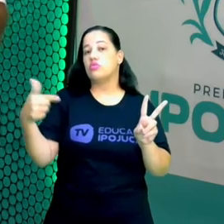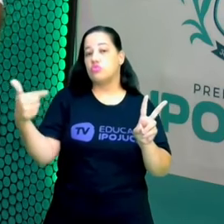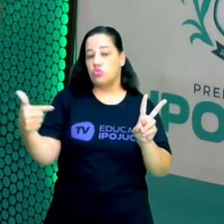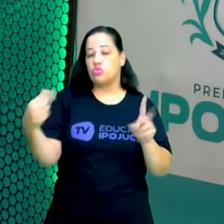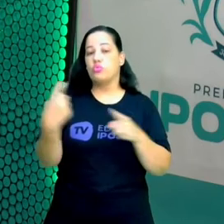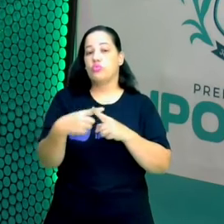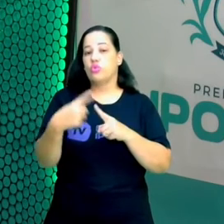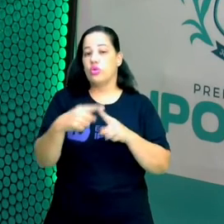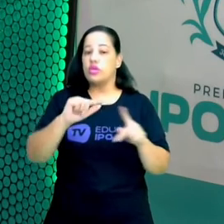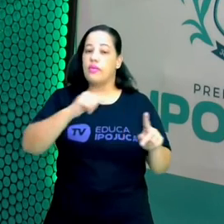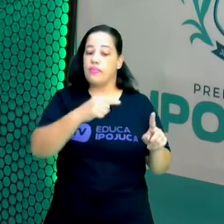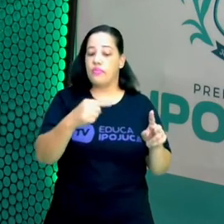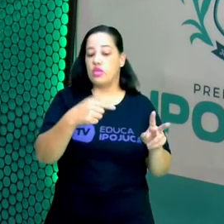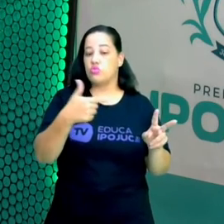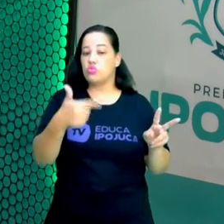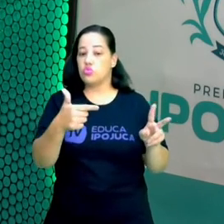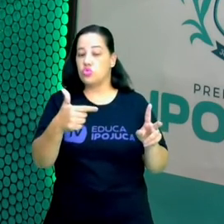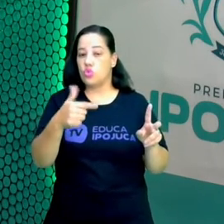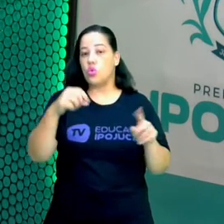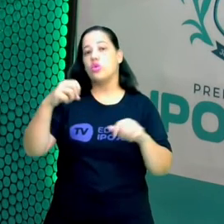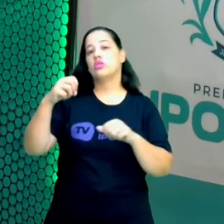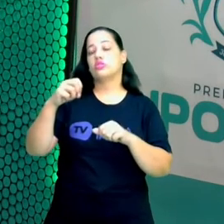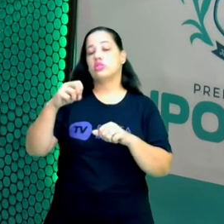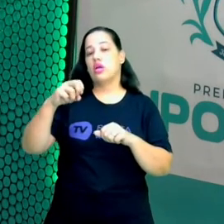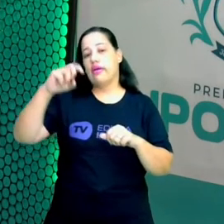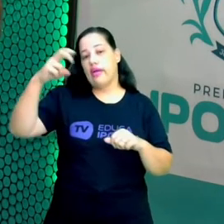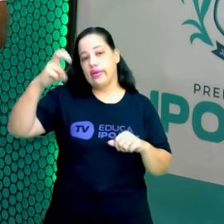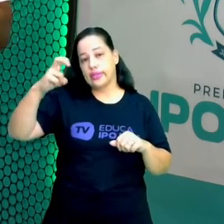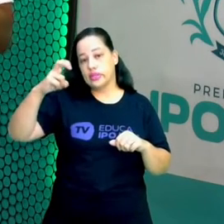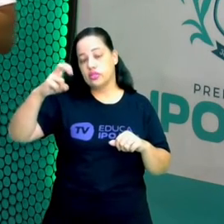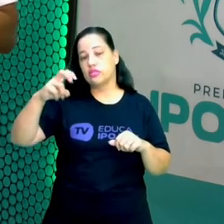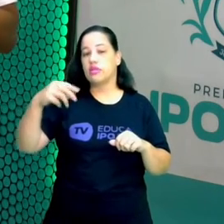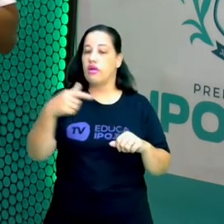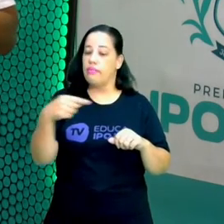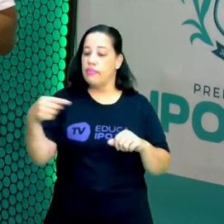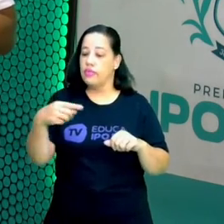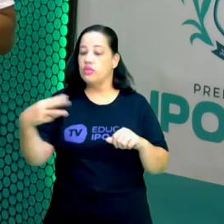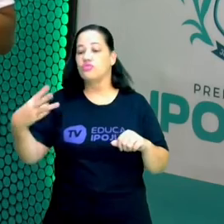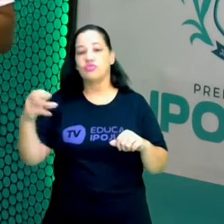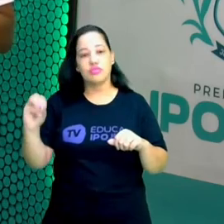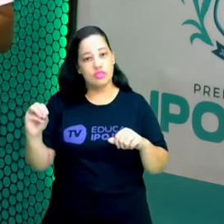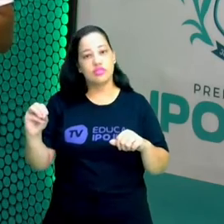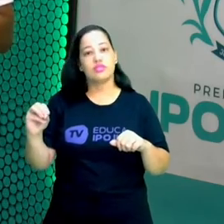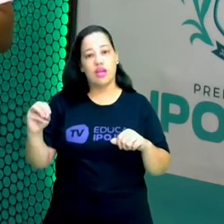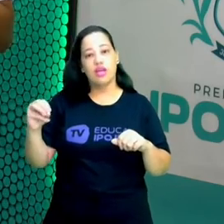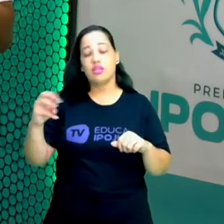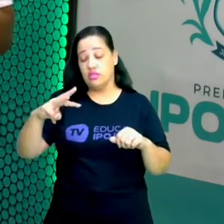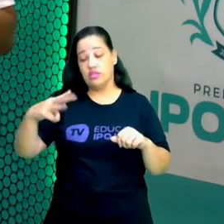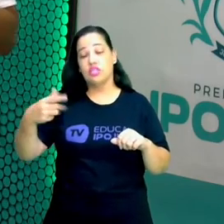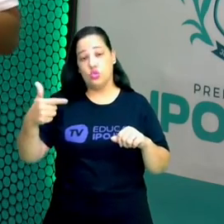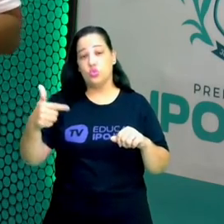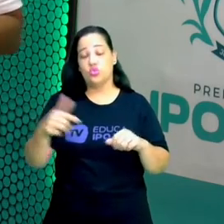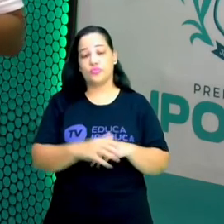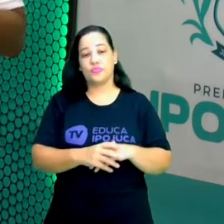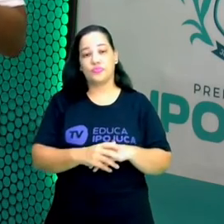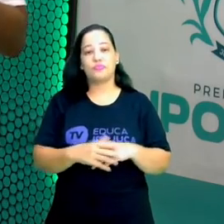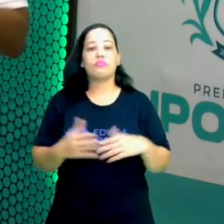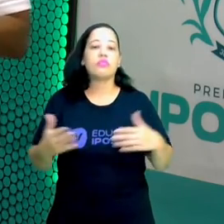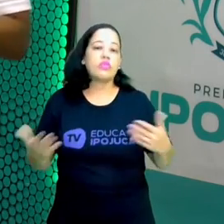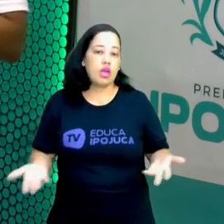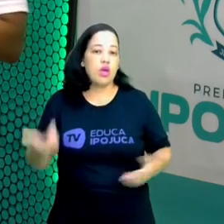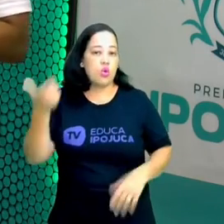2 elevado à quinta potência é menos 32. Ok? Outro